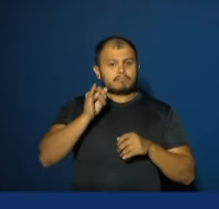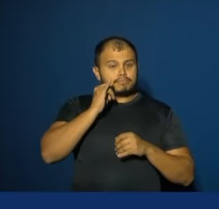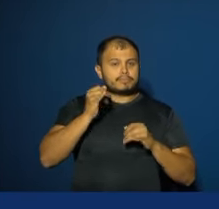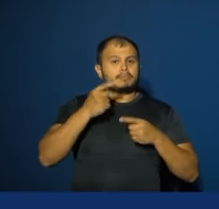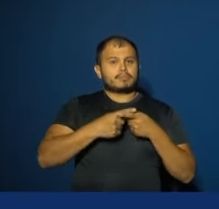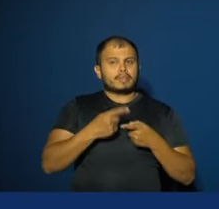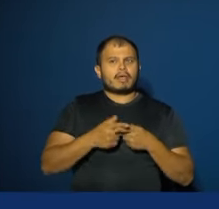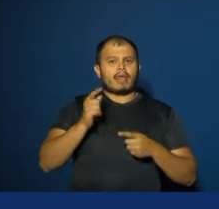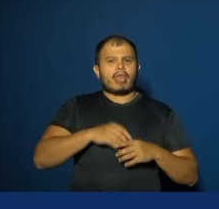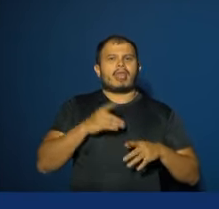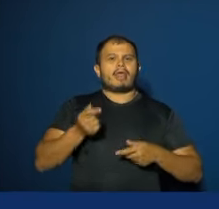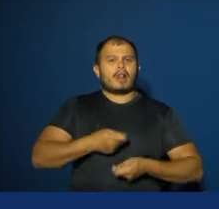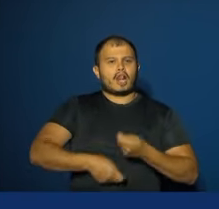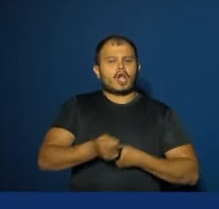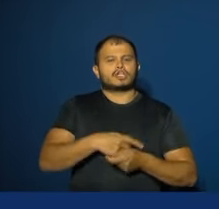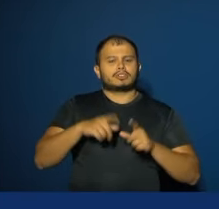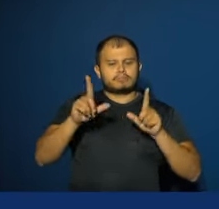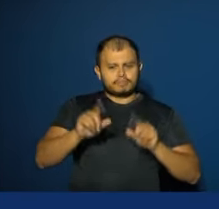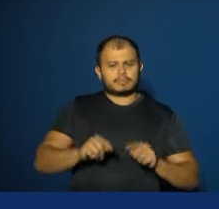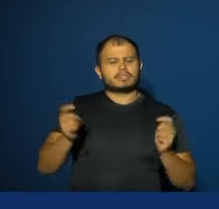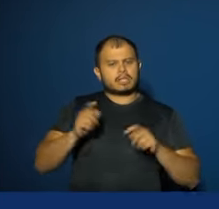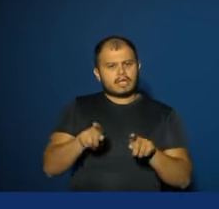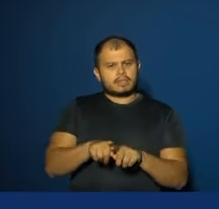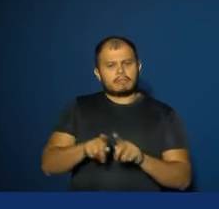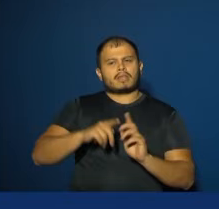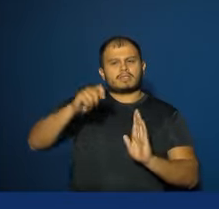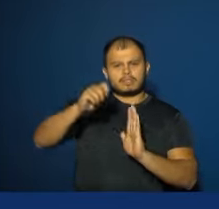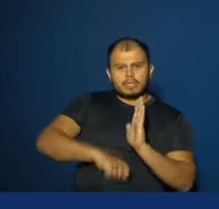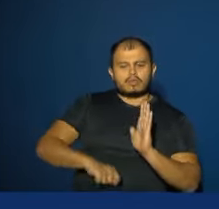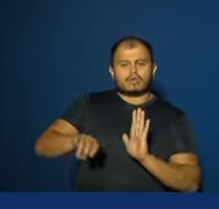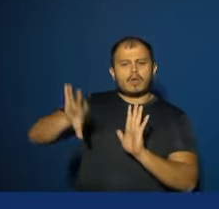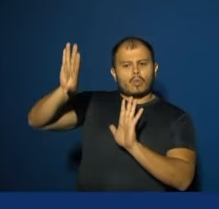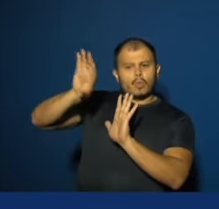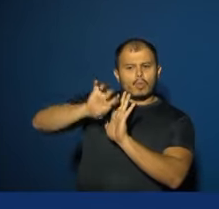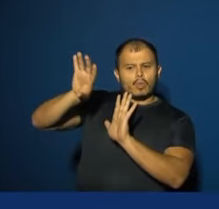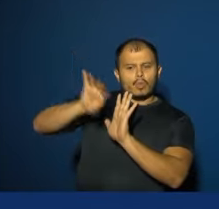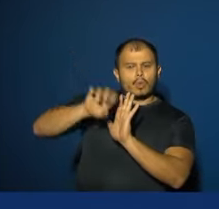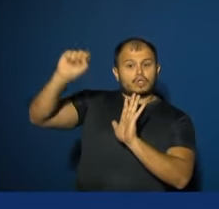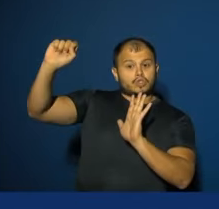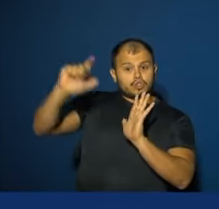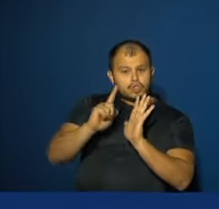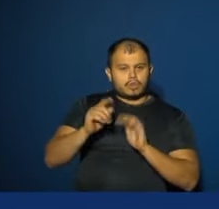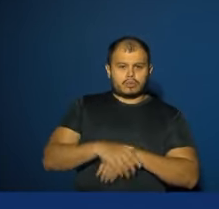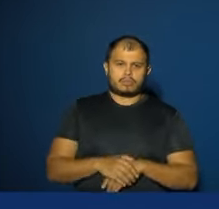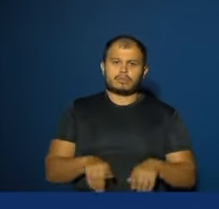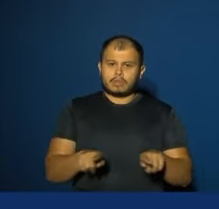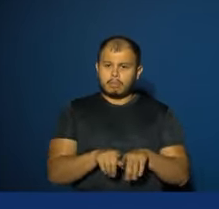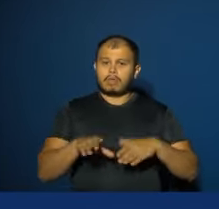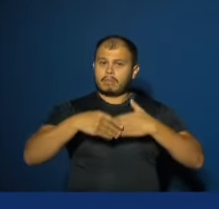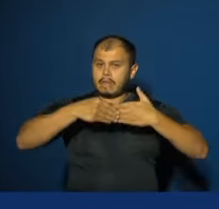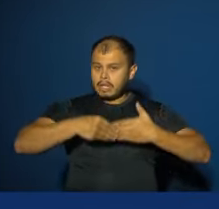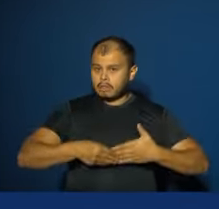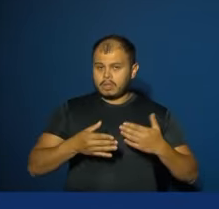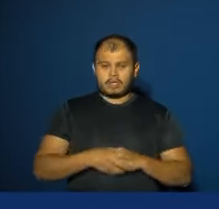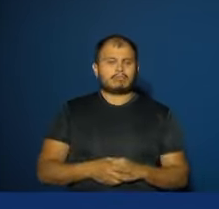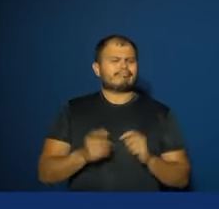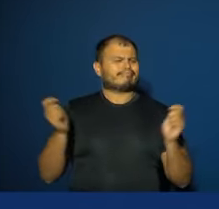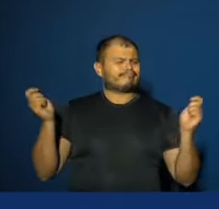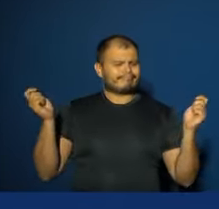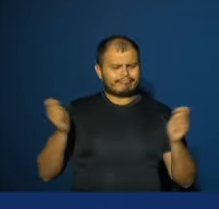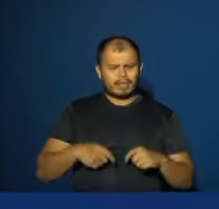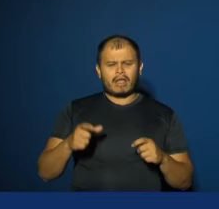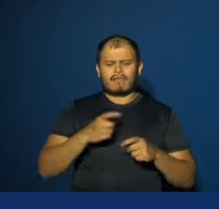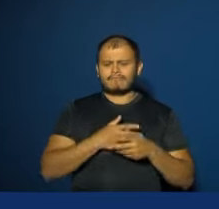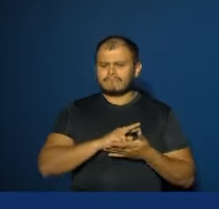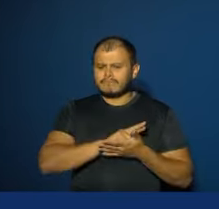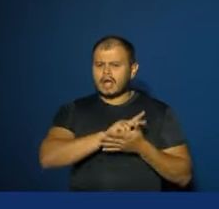né, de assinatura solar. Mesma coisa na questão do Mercado Livre. Então, esse conjunto